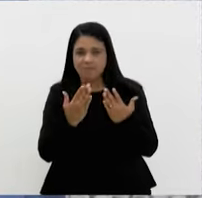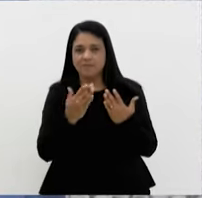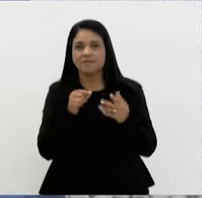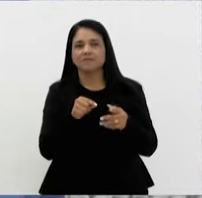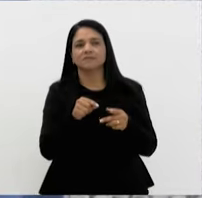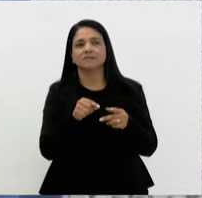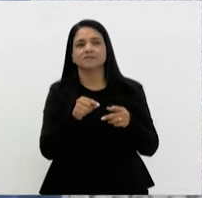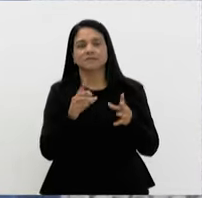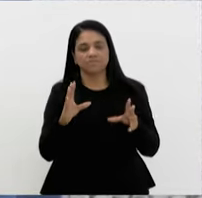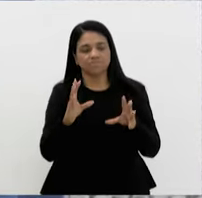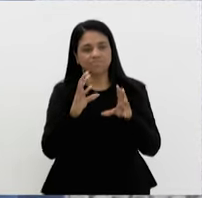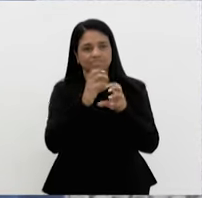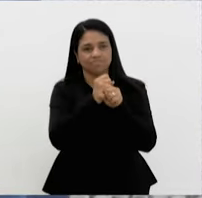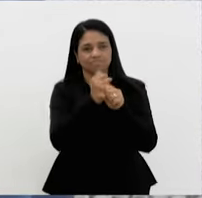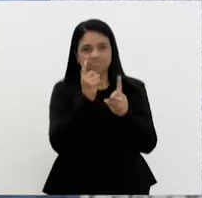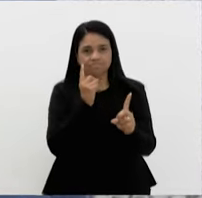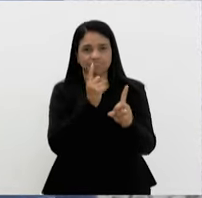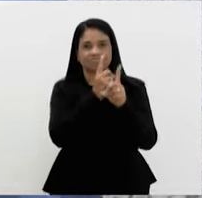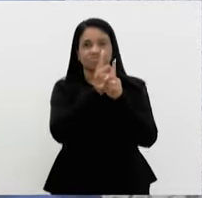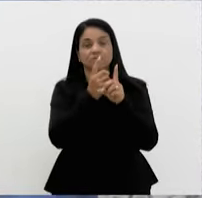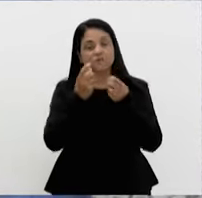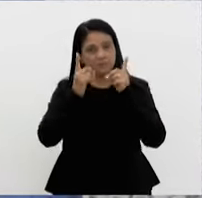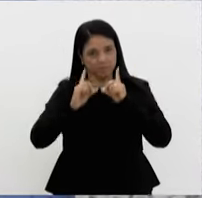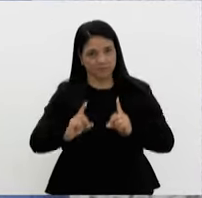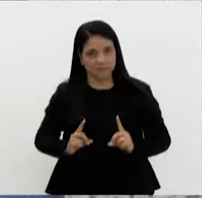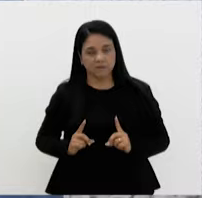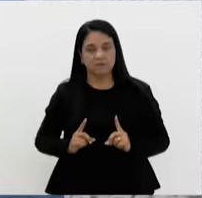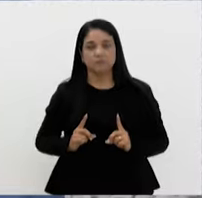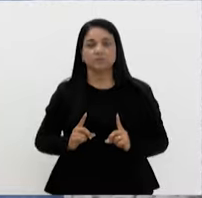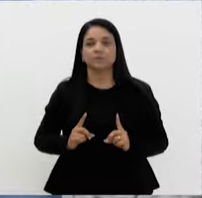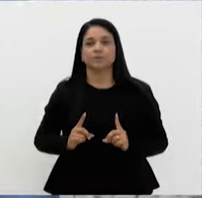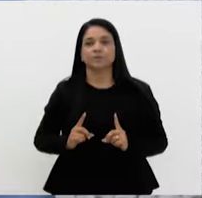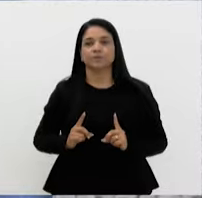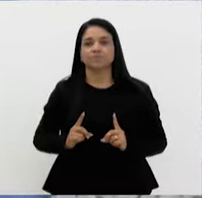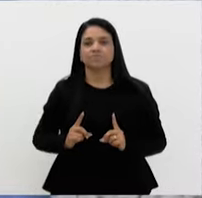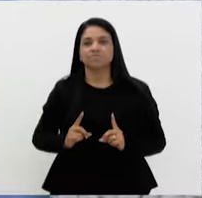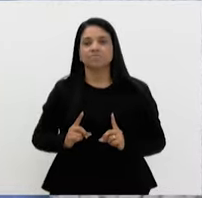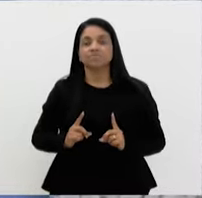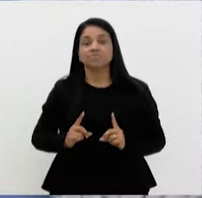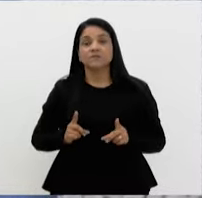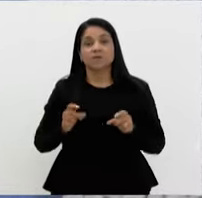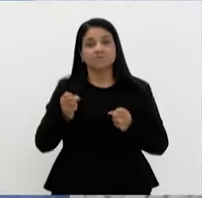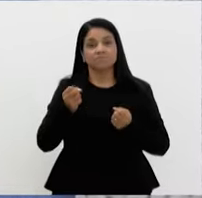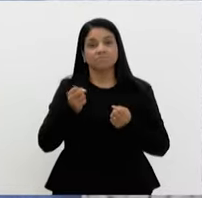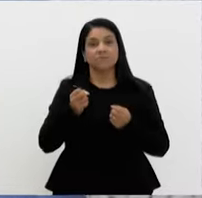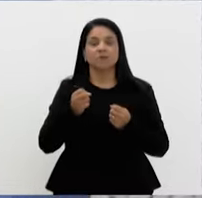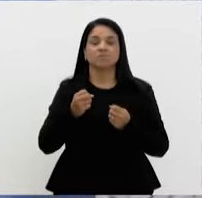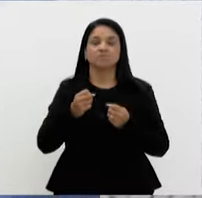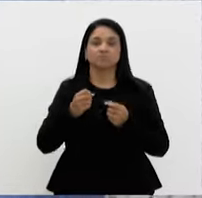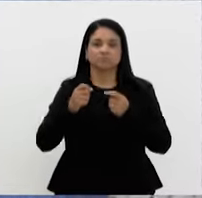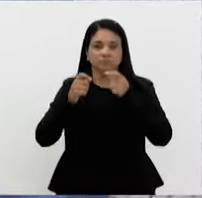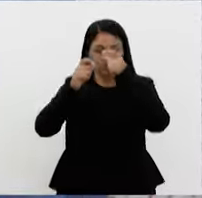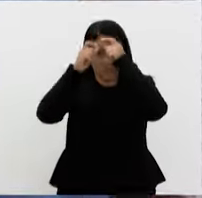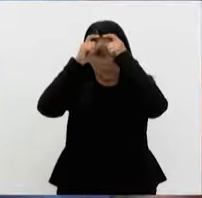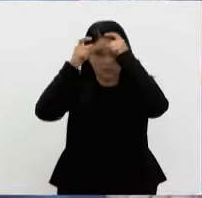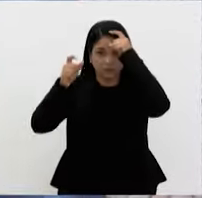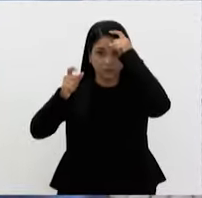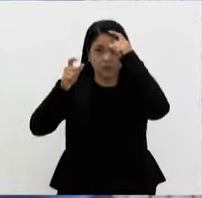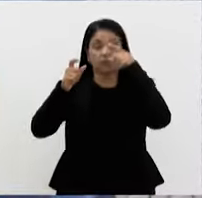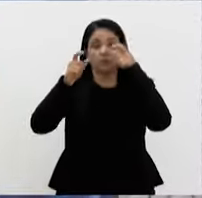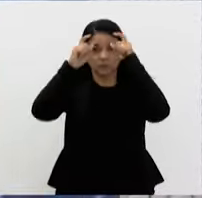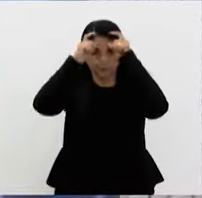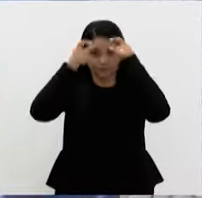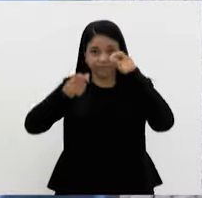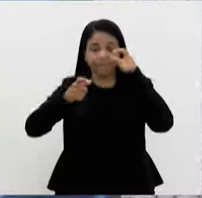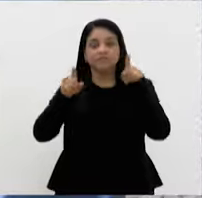sim fechar um diagnóstico tanto da depressão, que é sim um transtorno, uma doença bem importante, quanto a